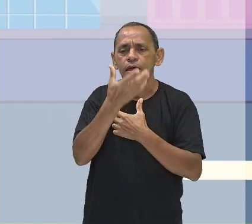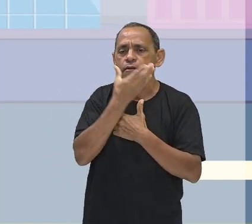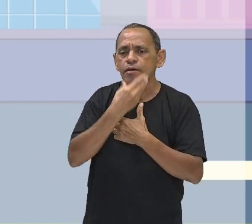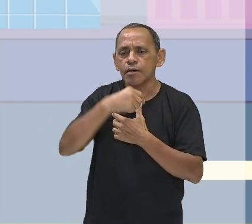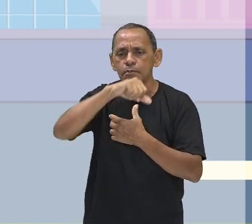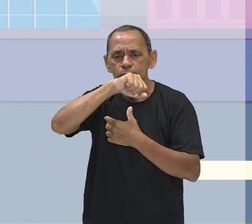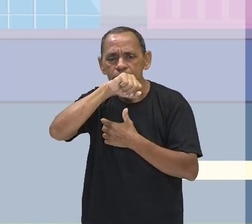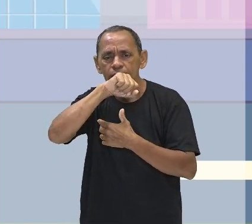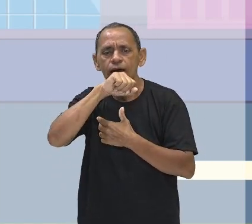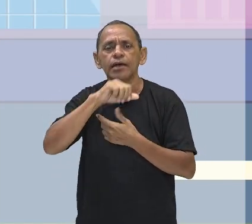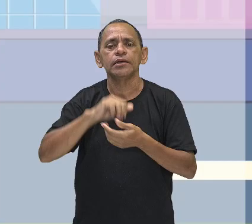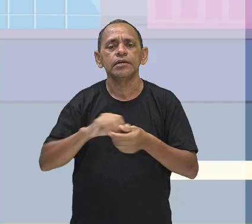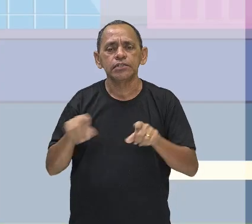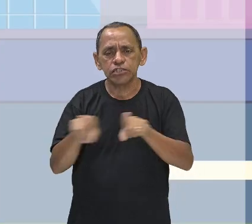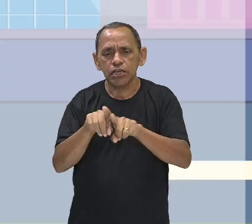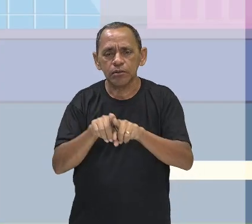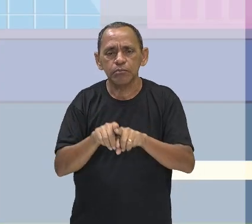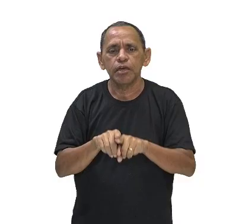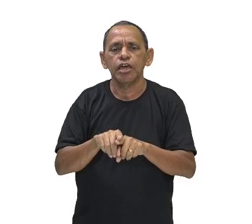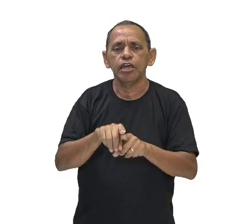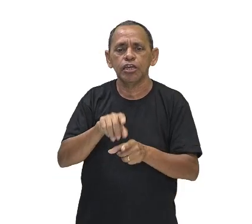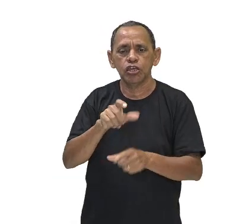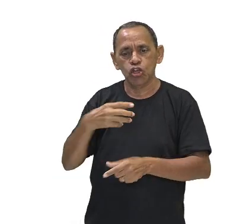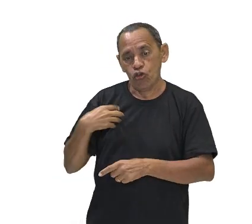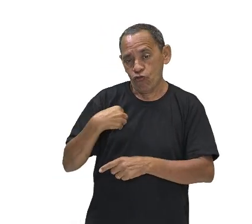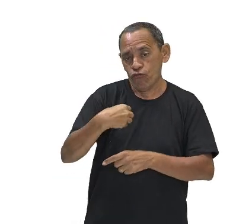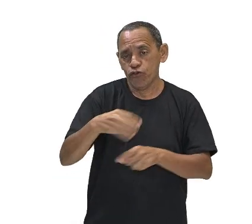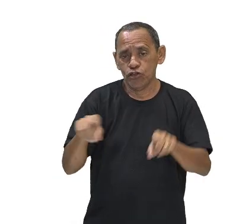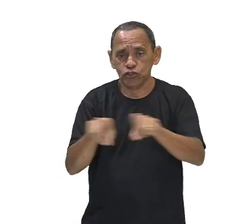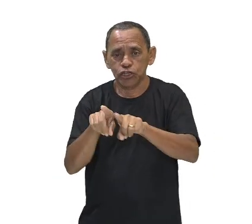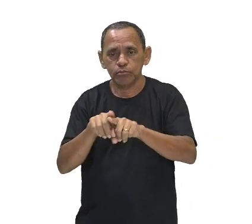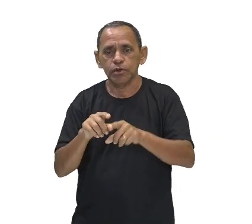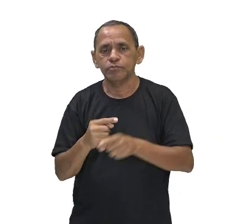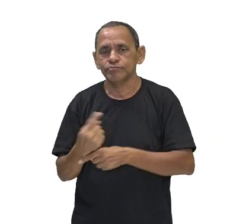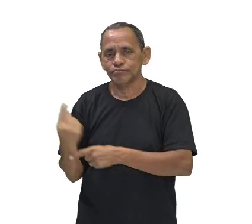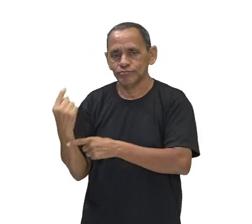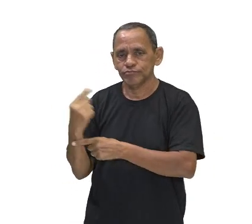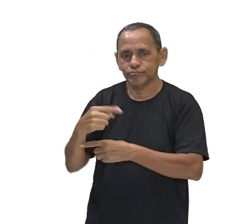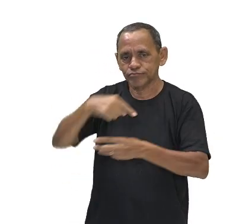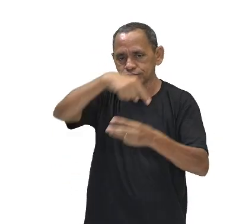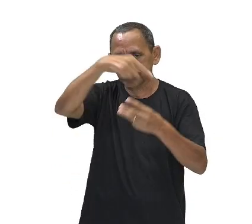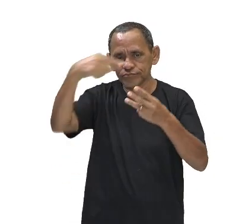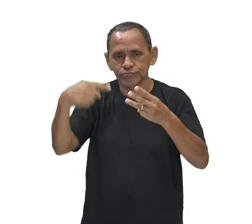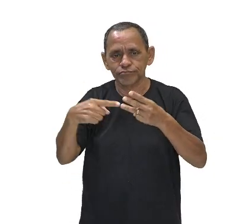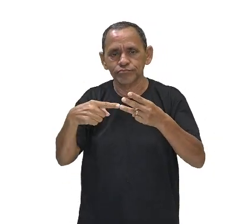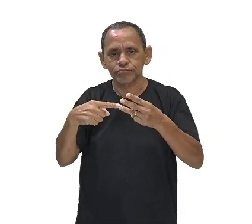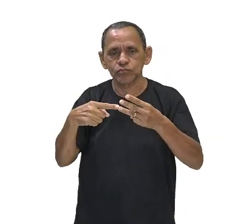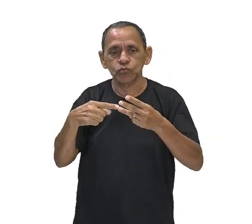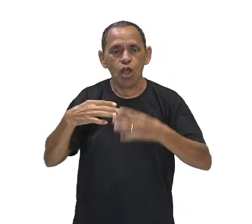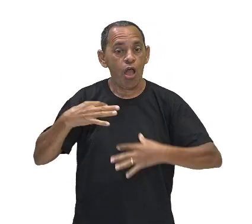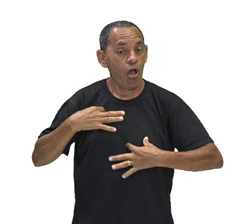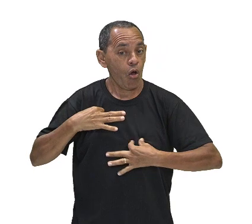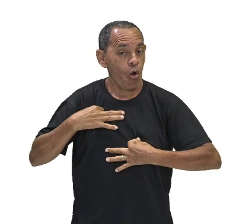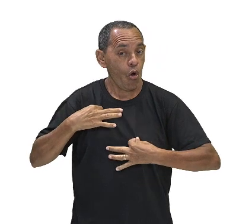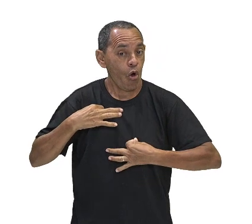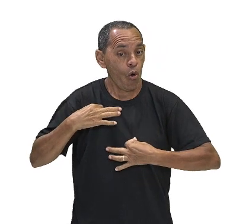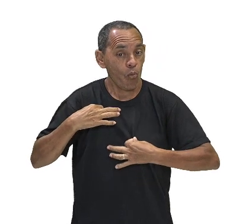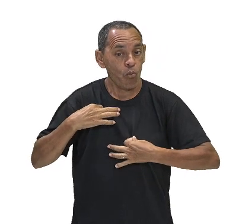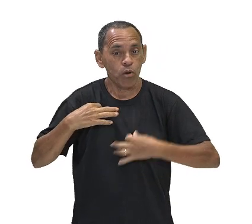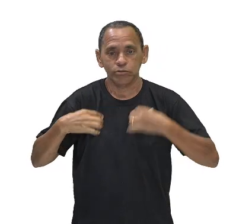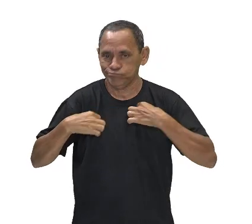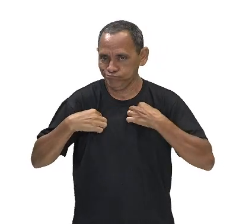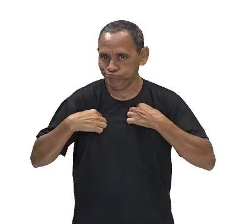o que é e tem que cumprir. Outra interessante que nós trouxemos é a vestimenta. Eu tenho que